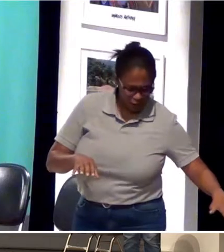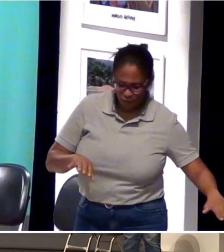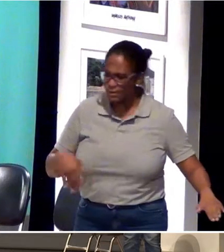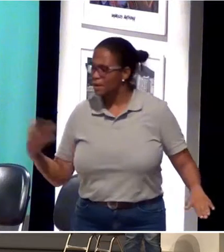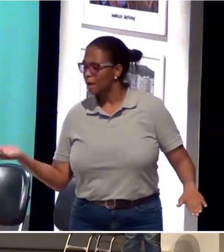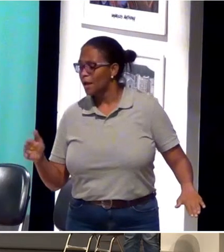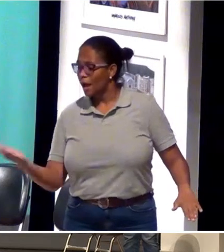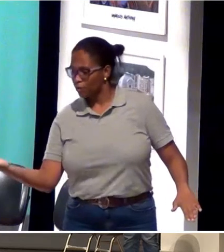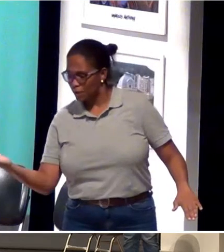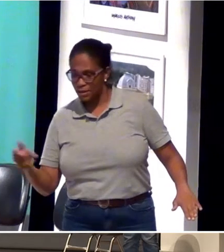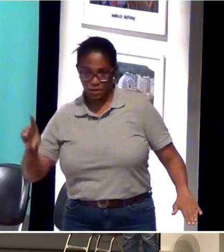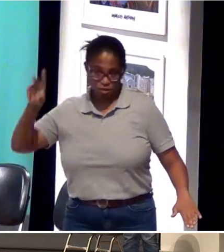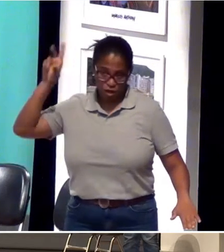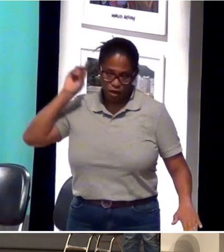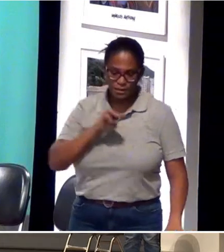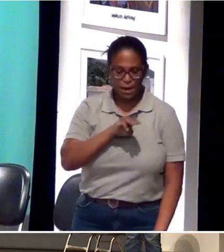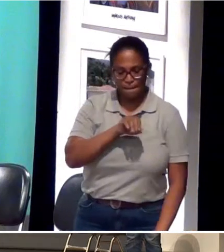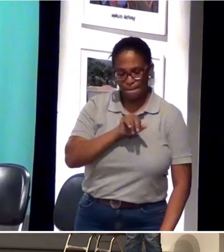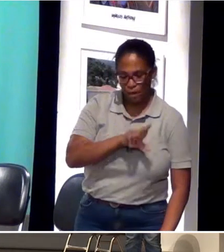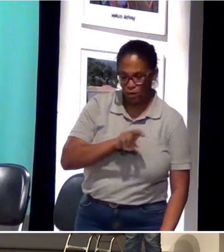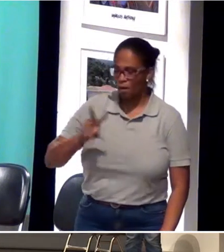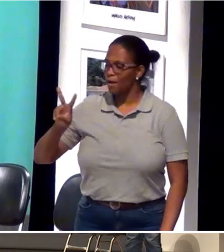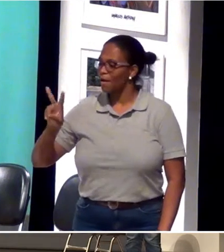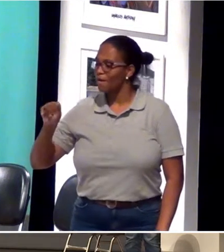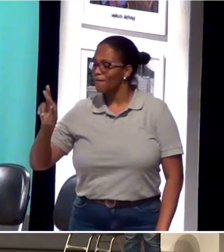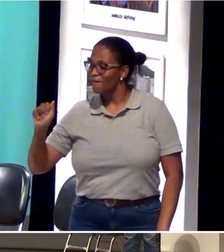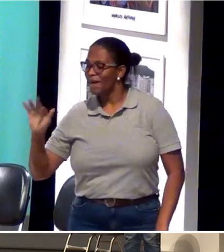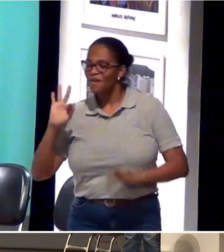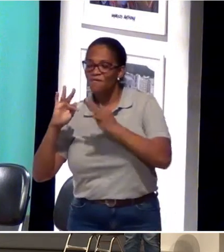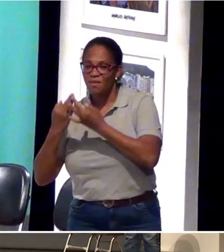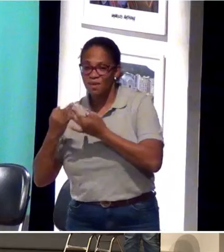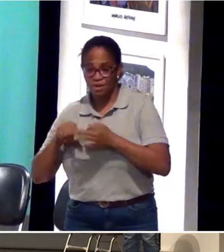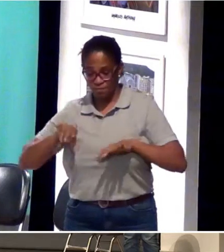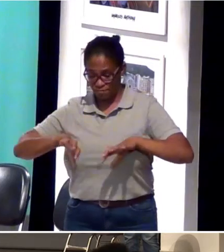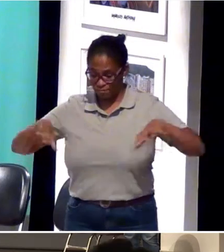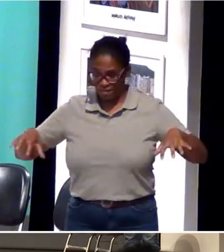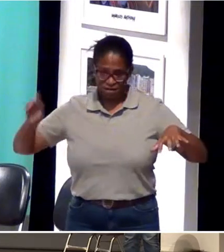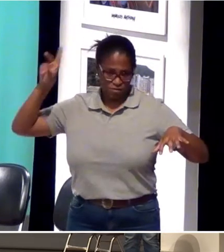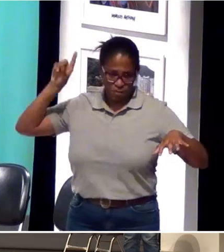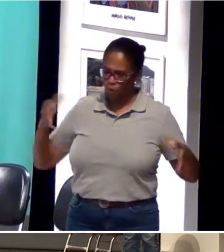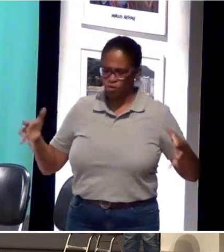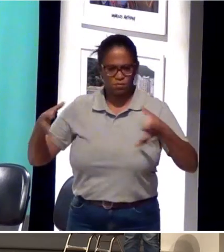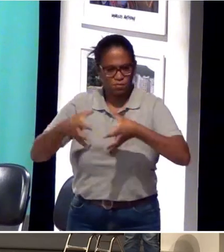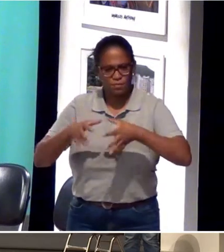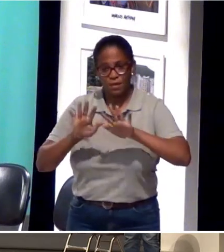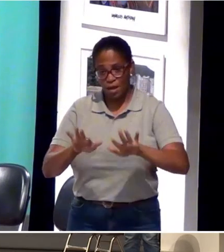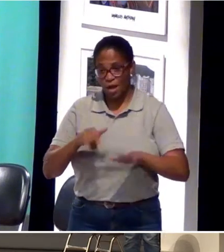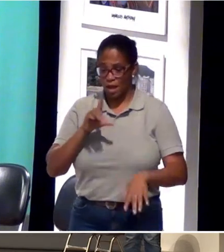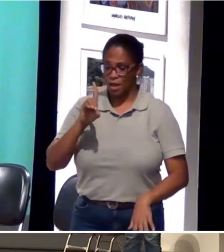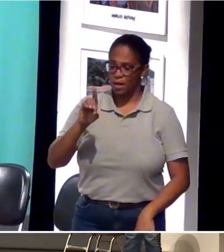entre menor e vara da família, como era até então. O que não faz com que no DEGASE cheguem os adolescentes de classe